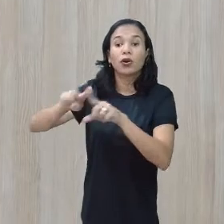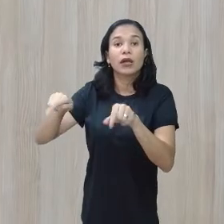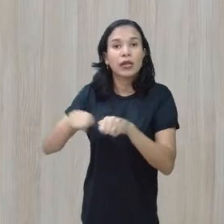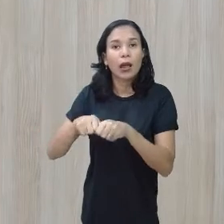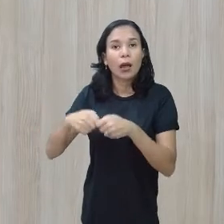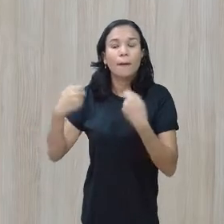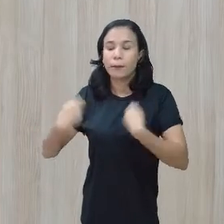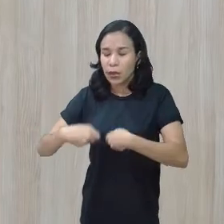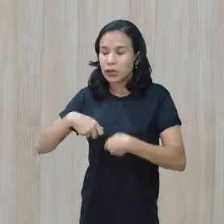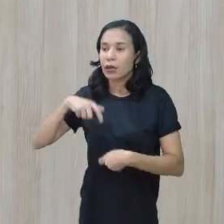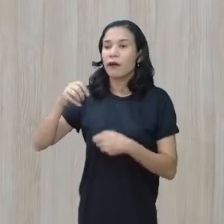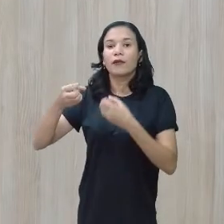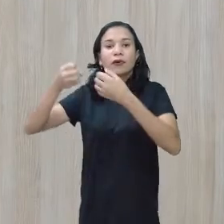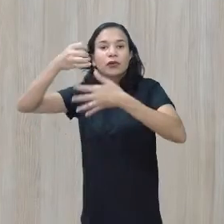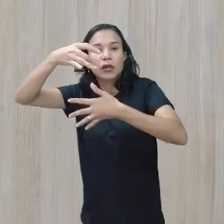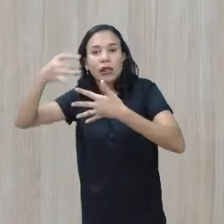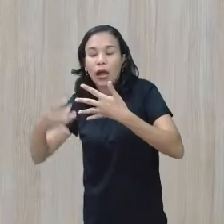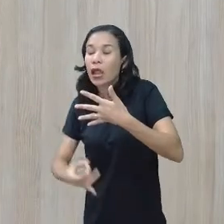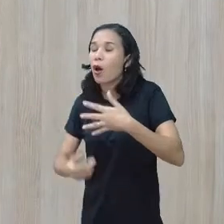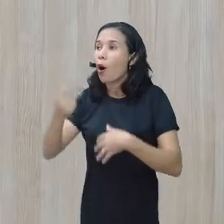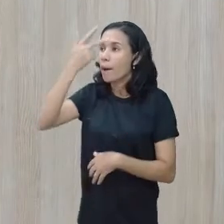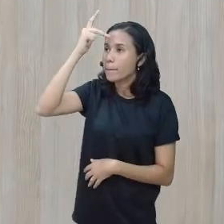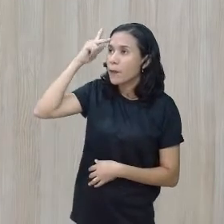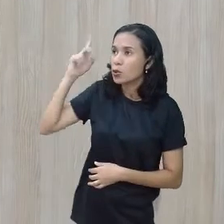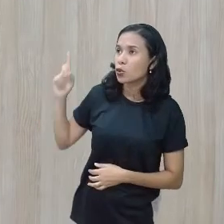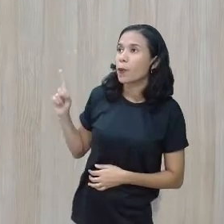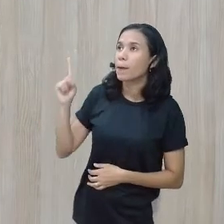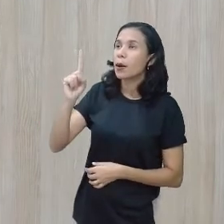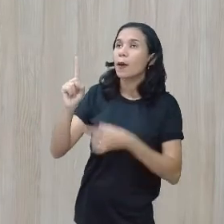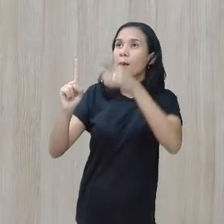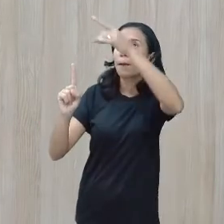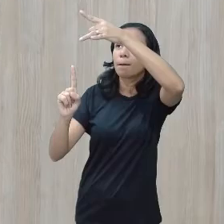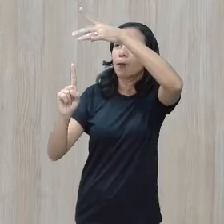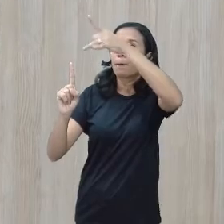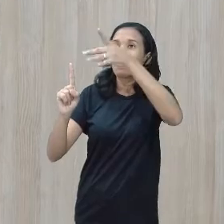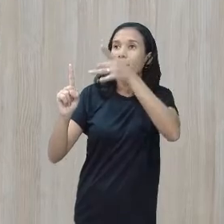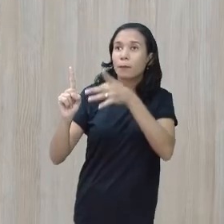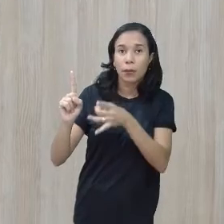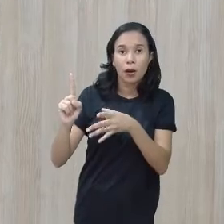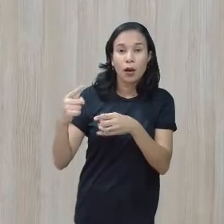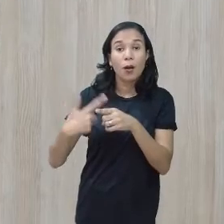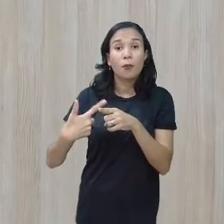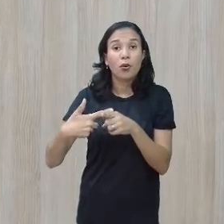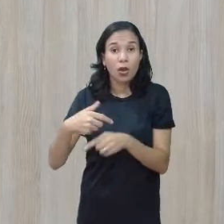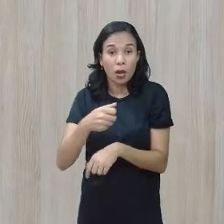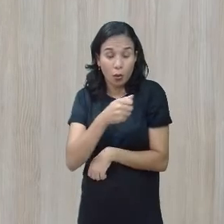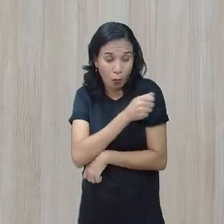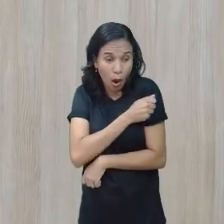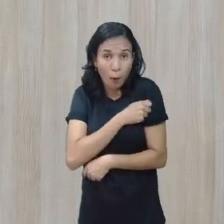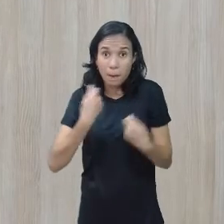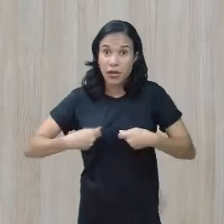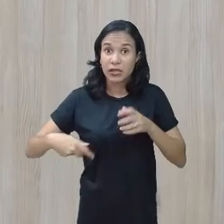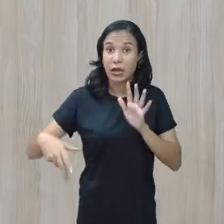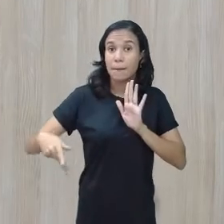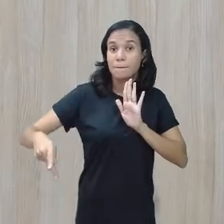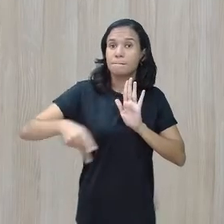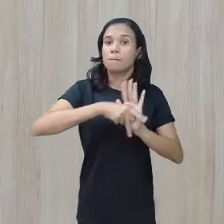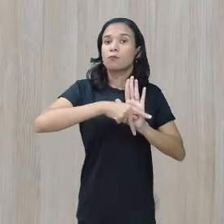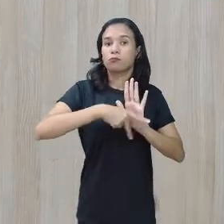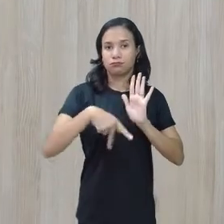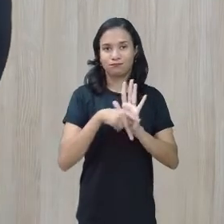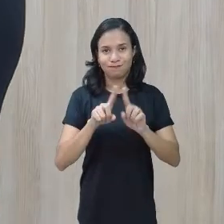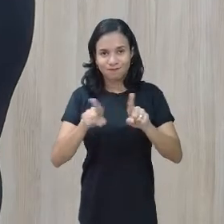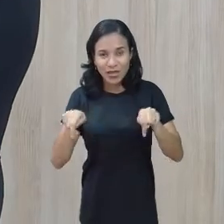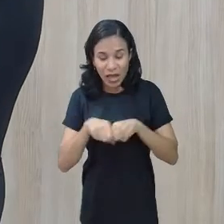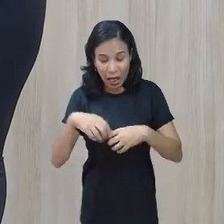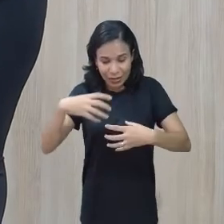fazer aquela descrição, é importante, porque o estudante ele precisa se sentir pertencente da sala. É verdade.